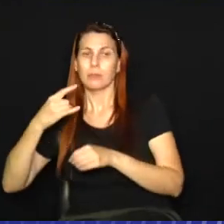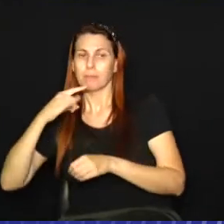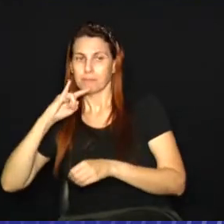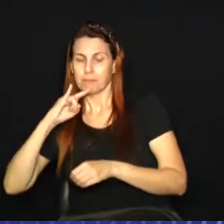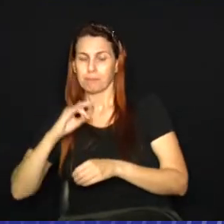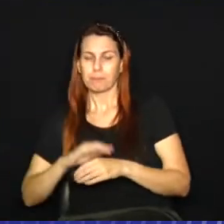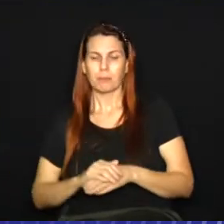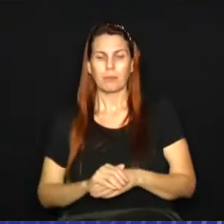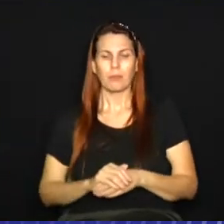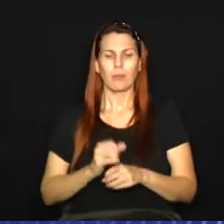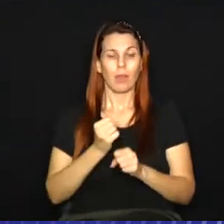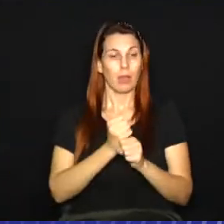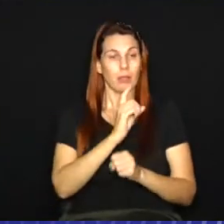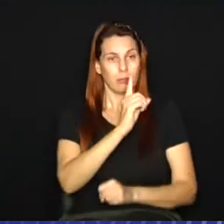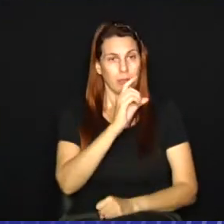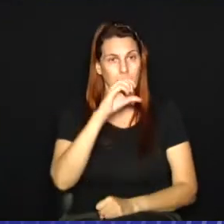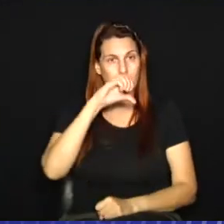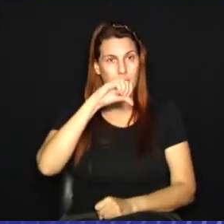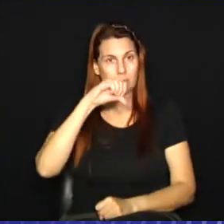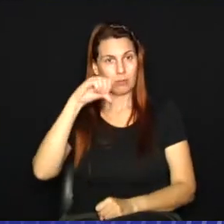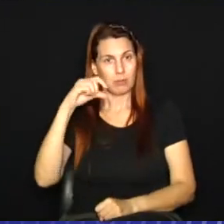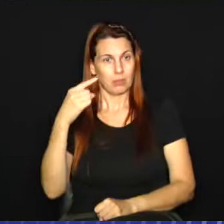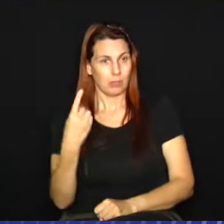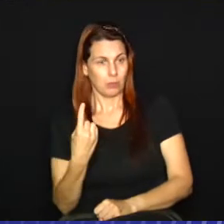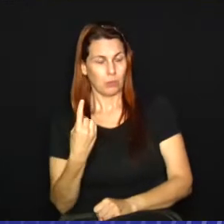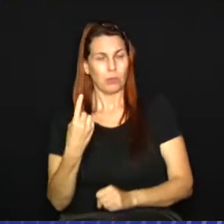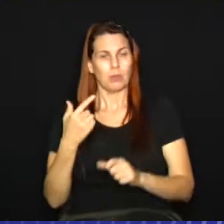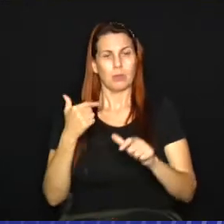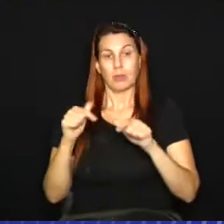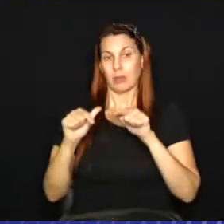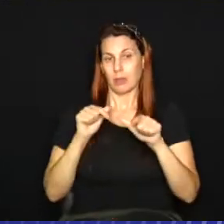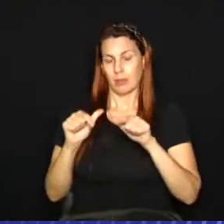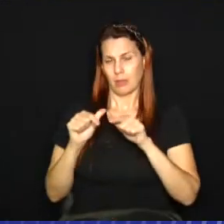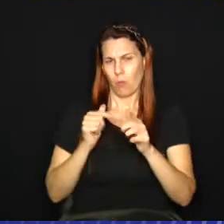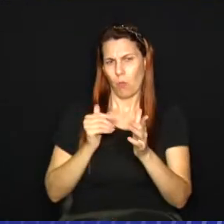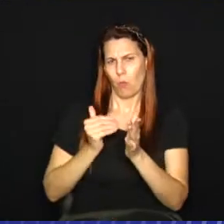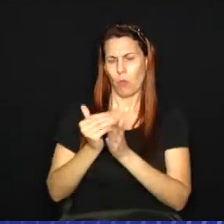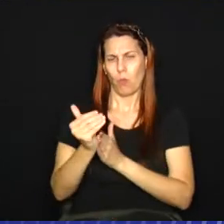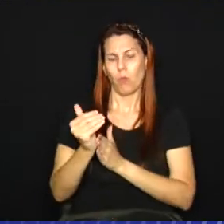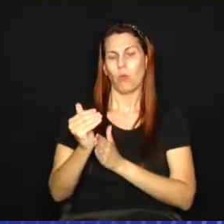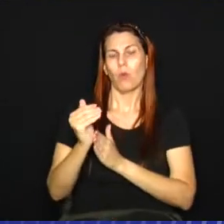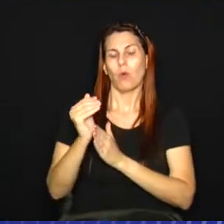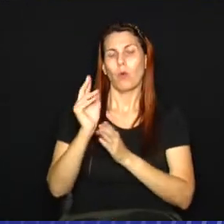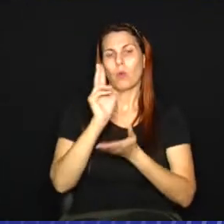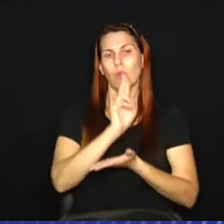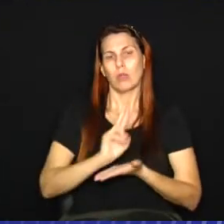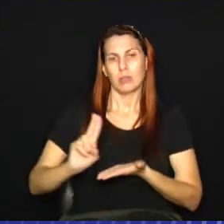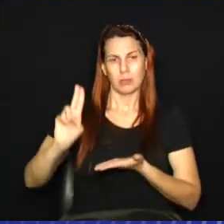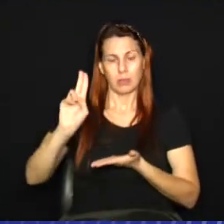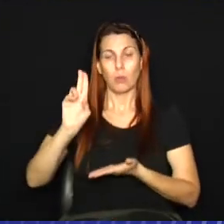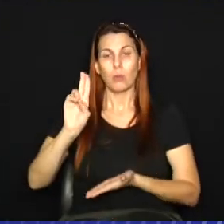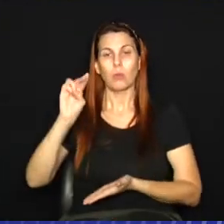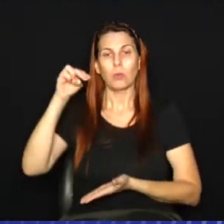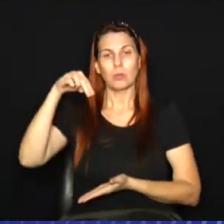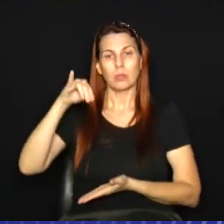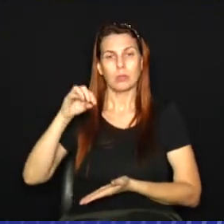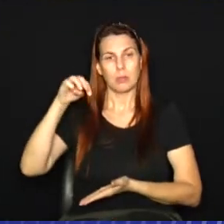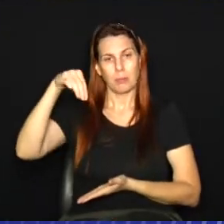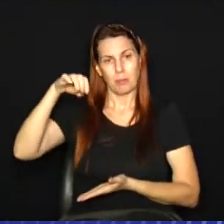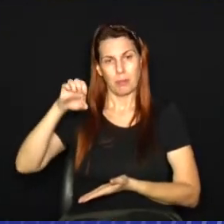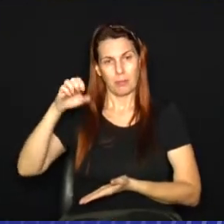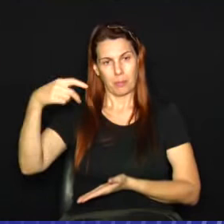Em 1991, começou a trabalhar na Universidade Metodista de Piracicaba, Unimep, no